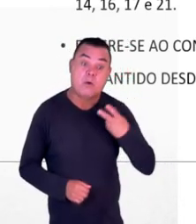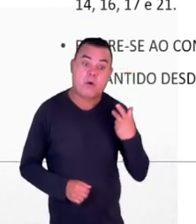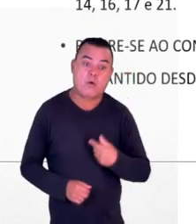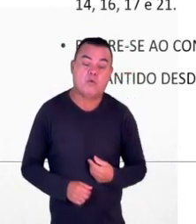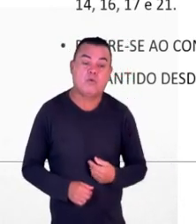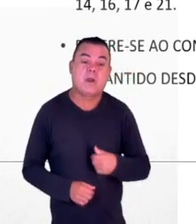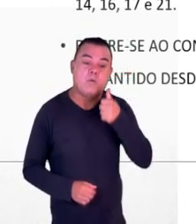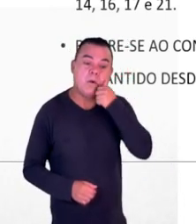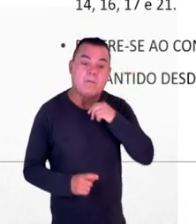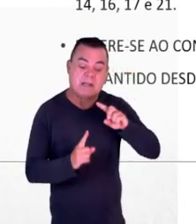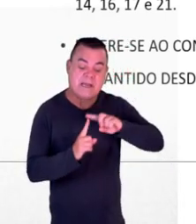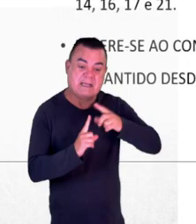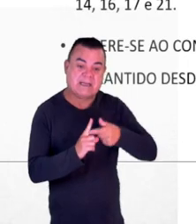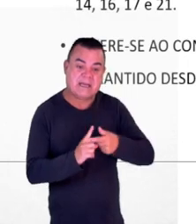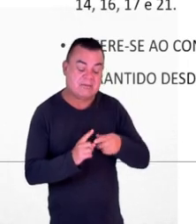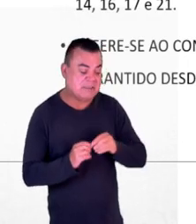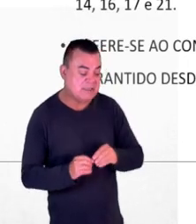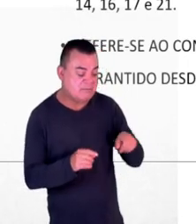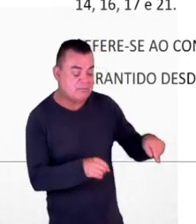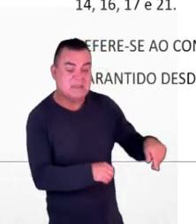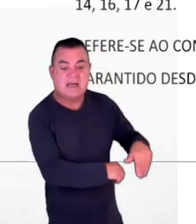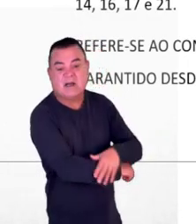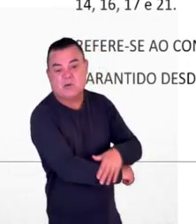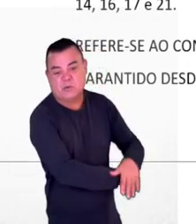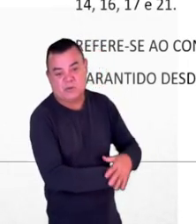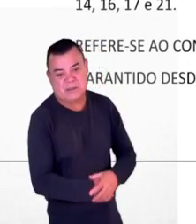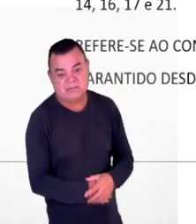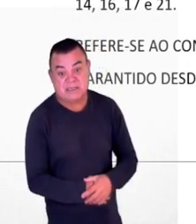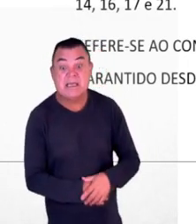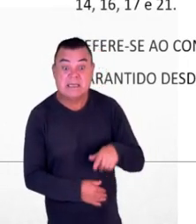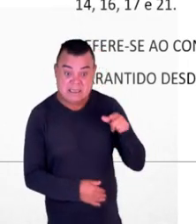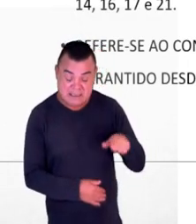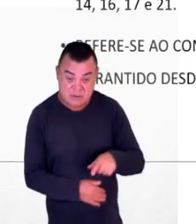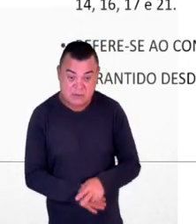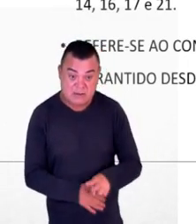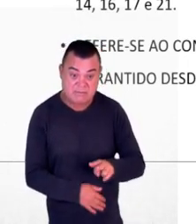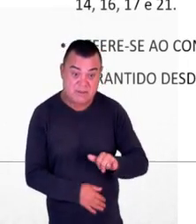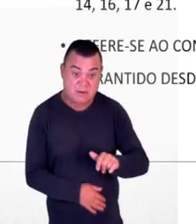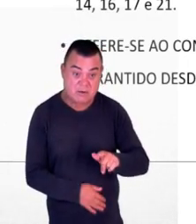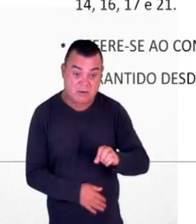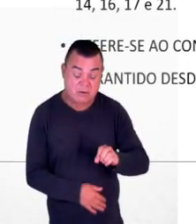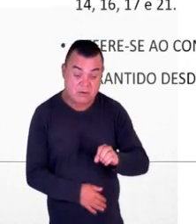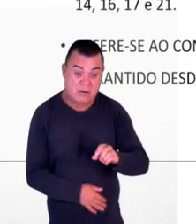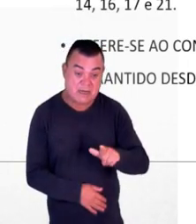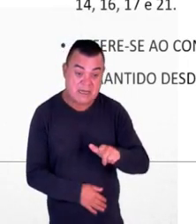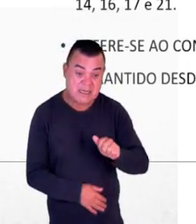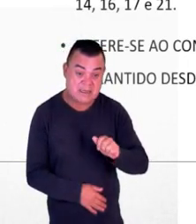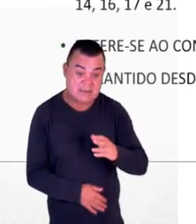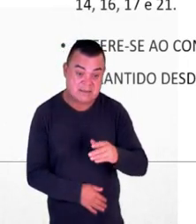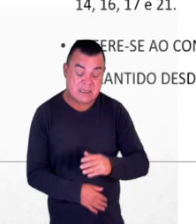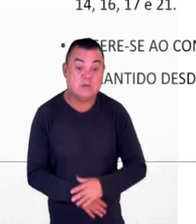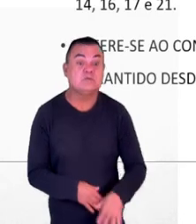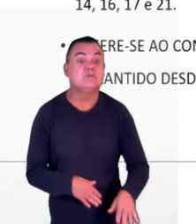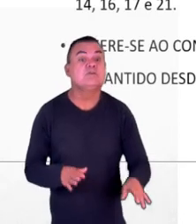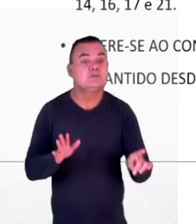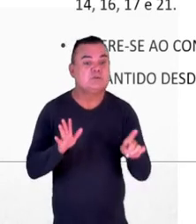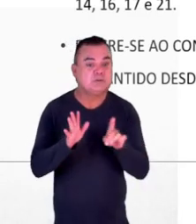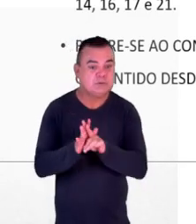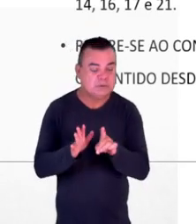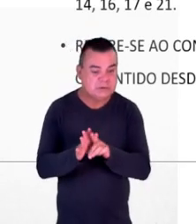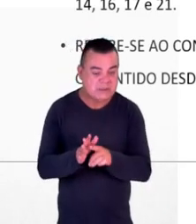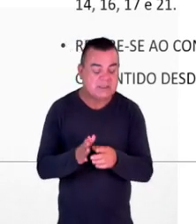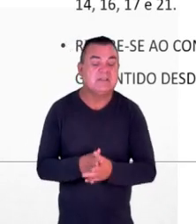do direito humano Alimentação adequada e o sistema de justiça ele não tem ele é uma